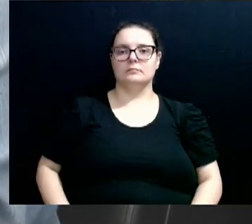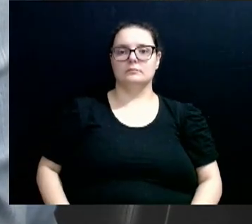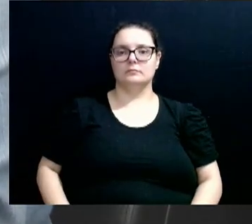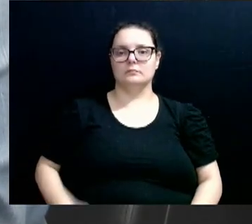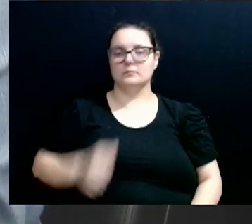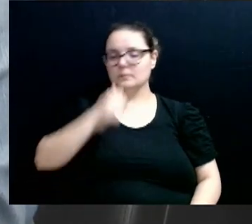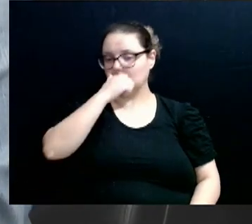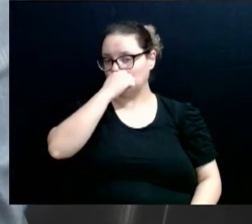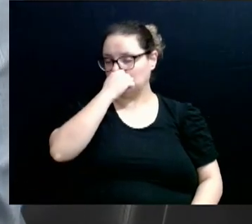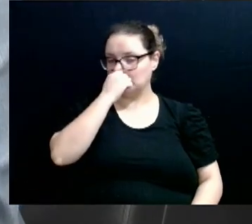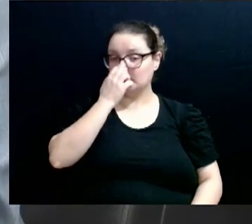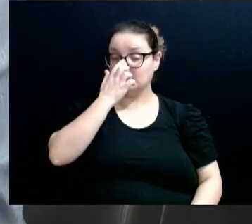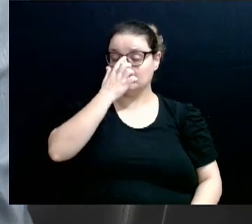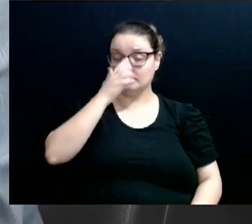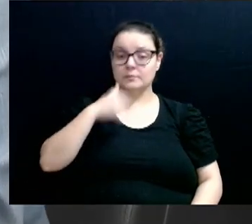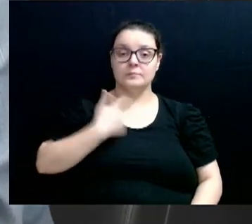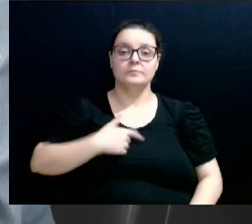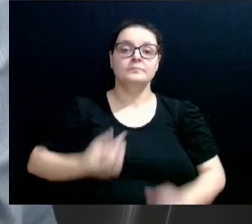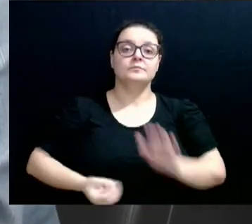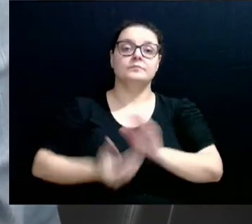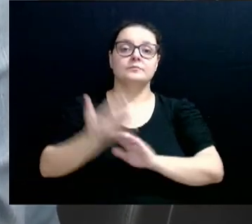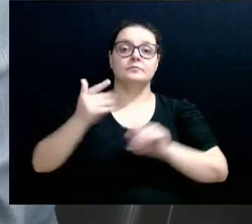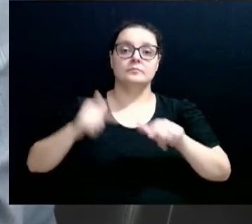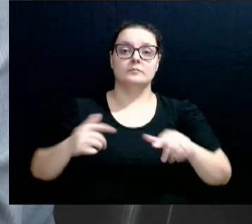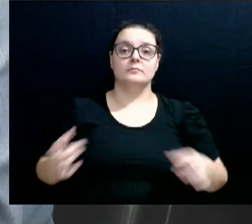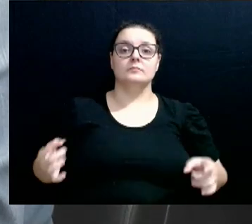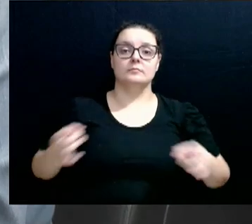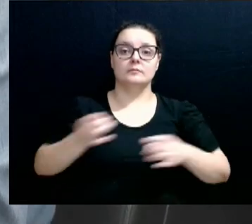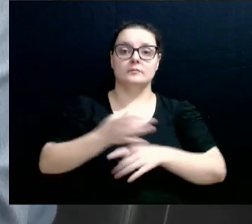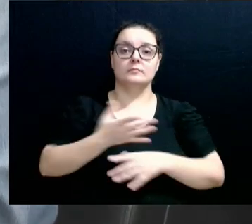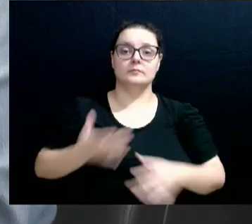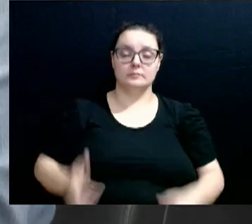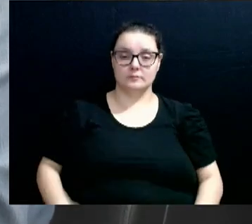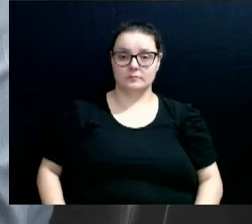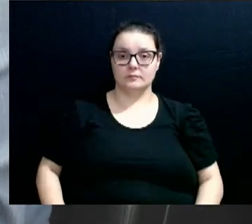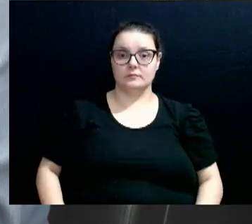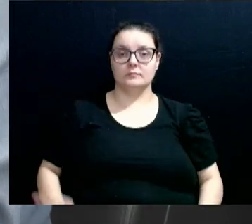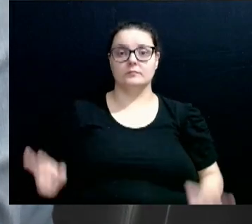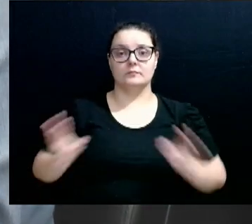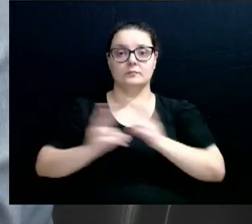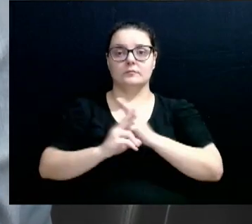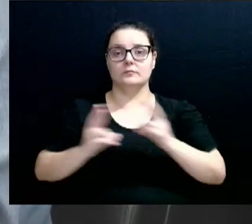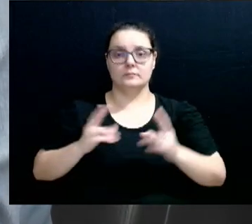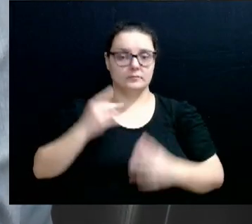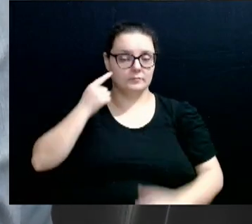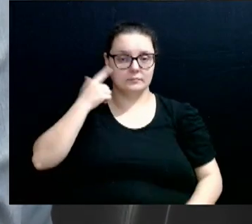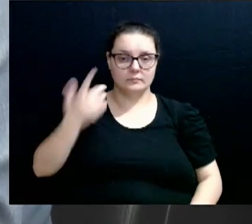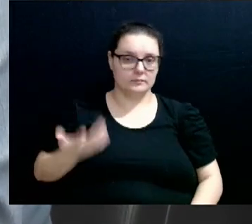criar ambiente para combate a essa relação perniciosa, né, de